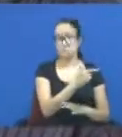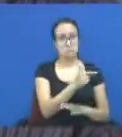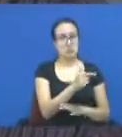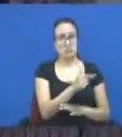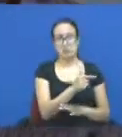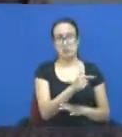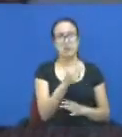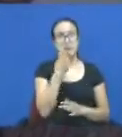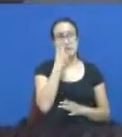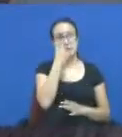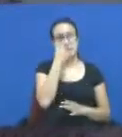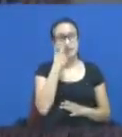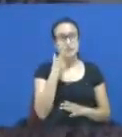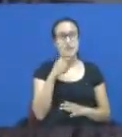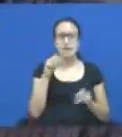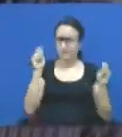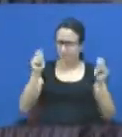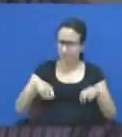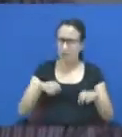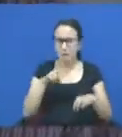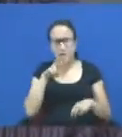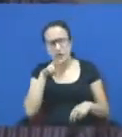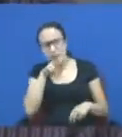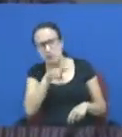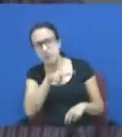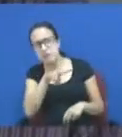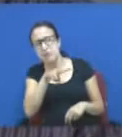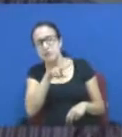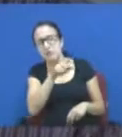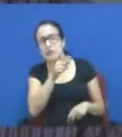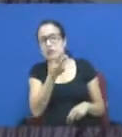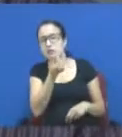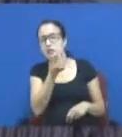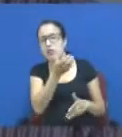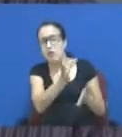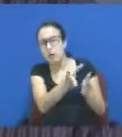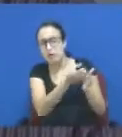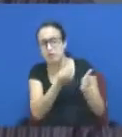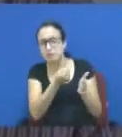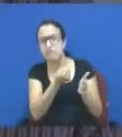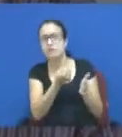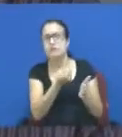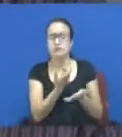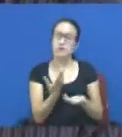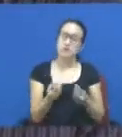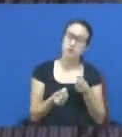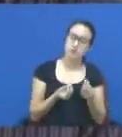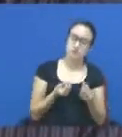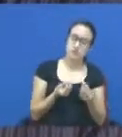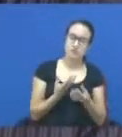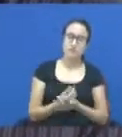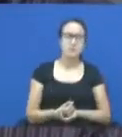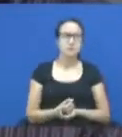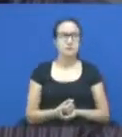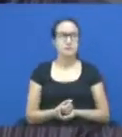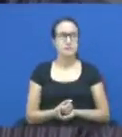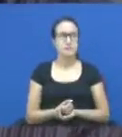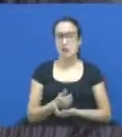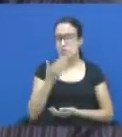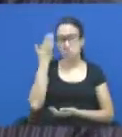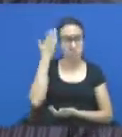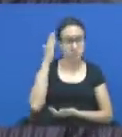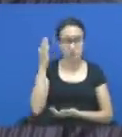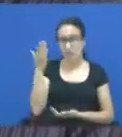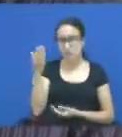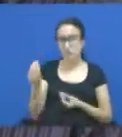rasgado. Dá para você olhar assim dentro quem está sacando dinheiro. Eu não sei se faz isso de propósito. Eu não posso. Não dá para me entender. Como é